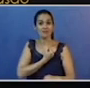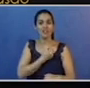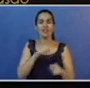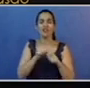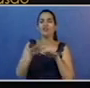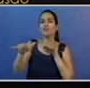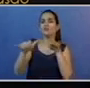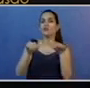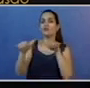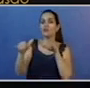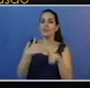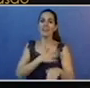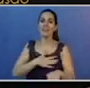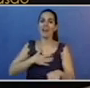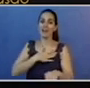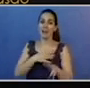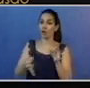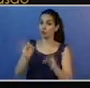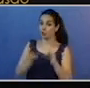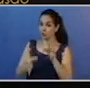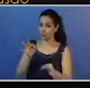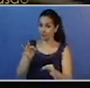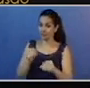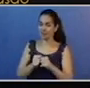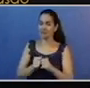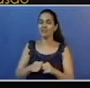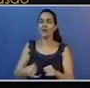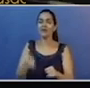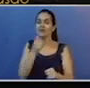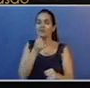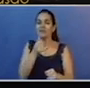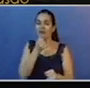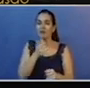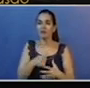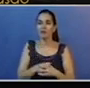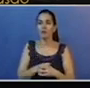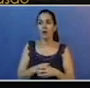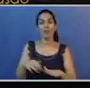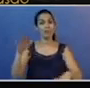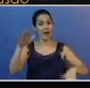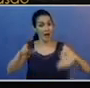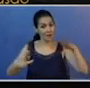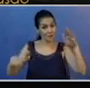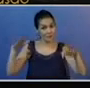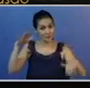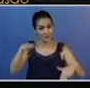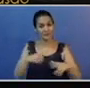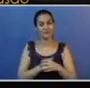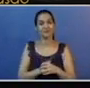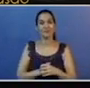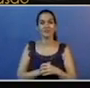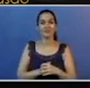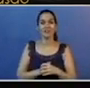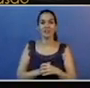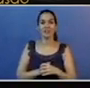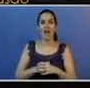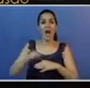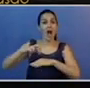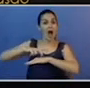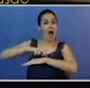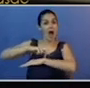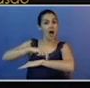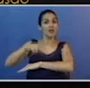que mais agradam os juízes. Então, como exemplos dessa modalidade aqui, nós temos o nado sincronizado, a ginástica rítmica, a ginástica artística,